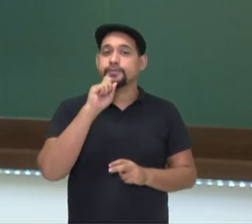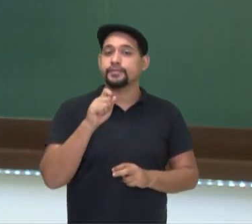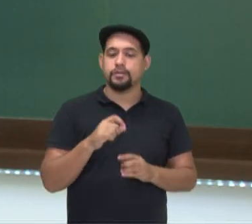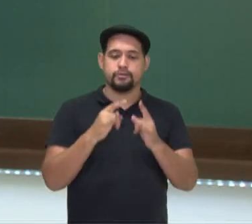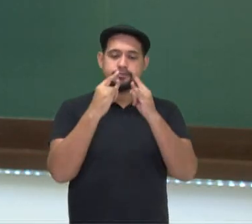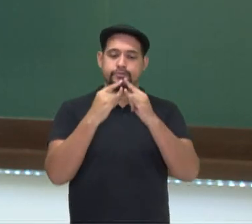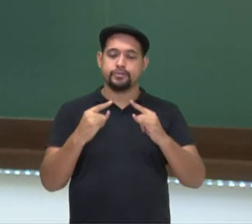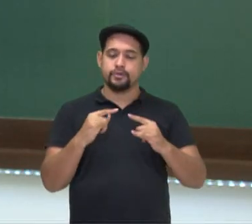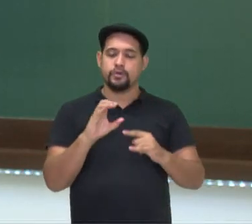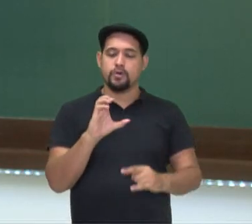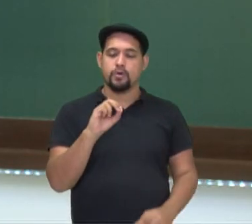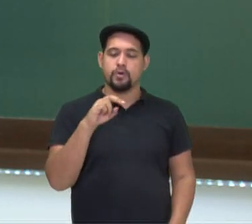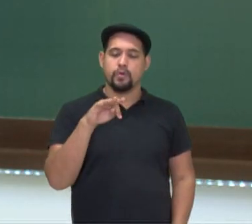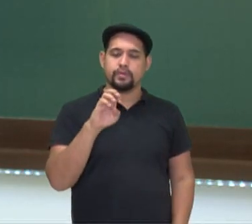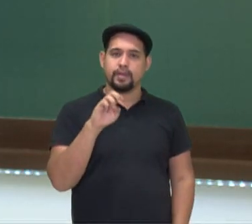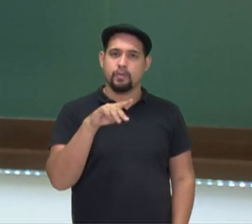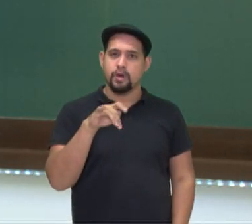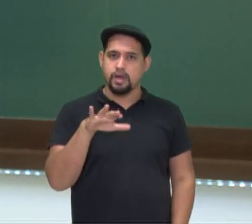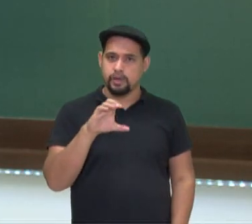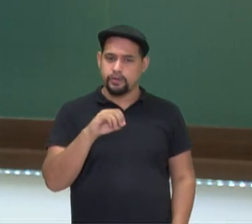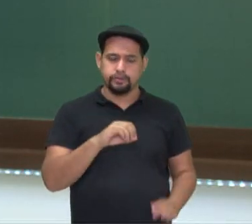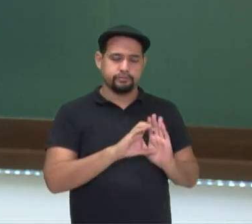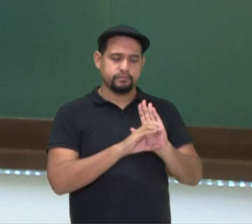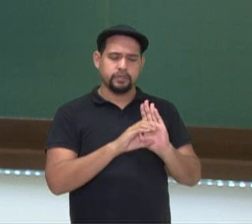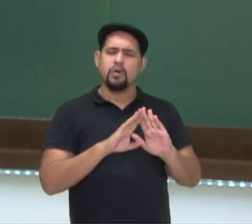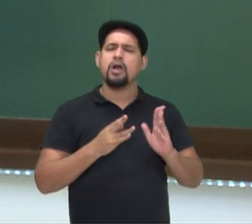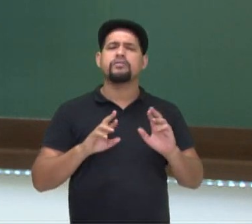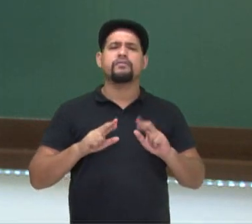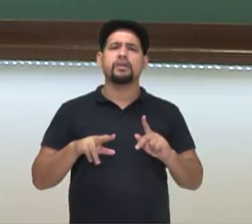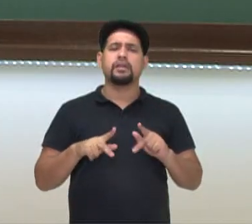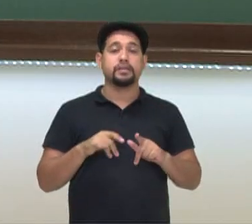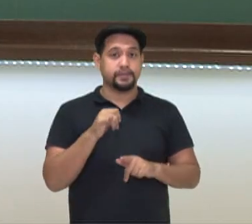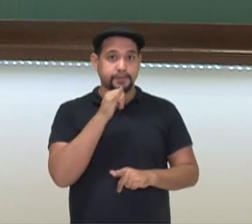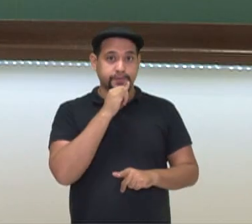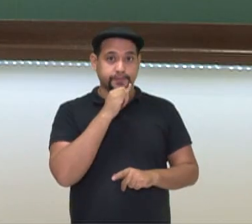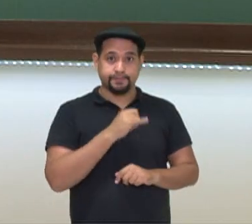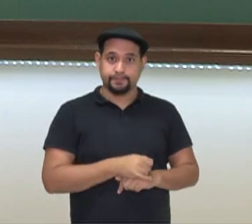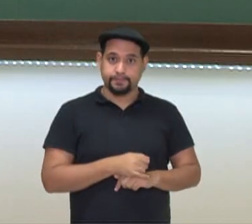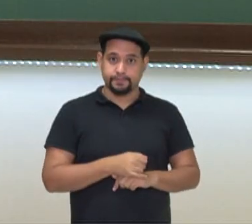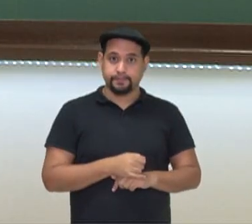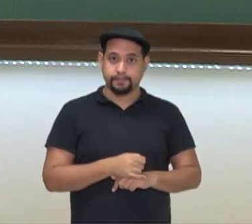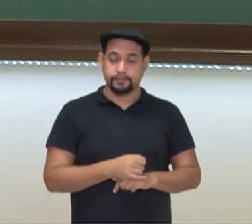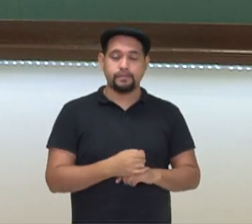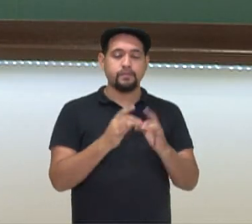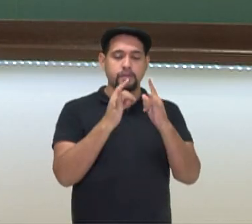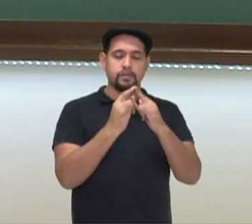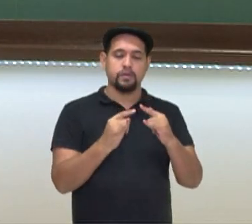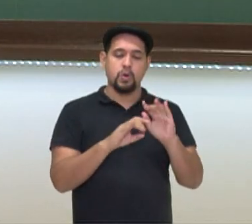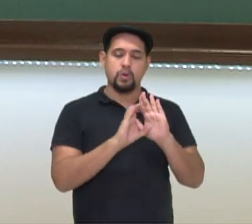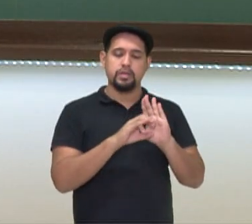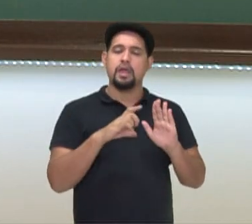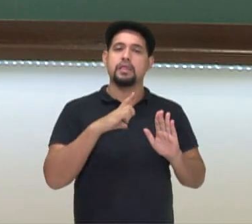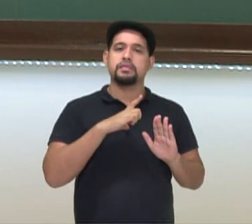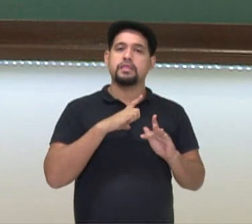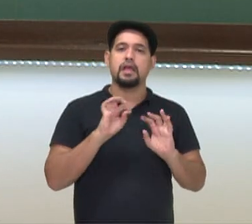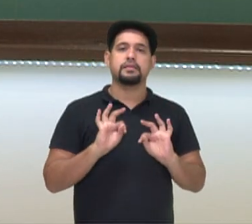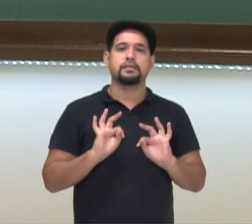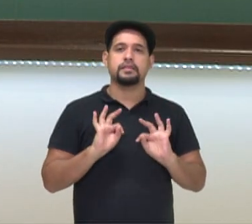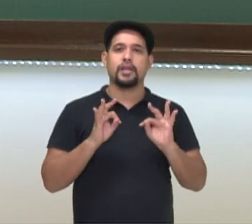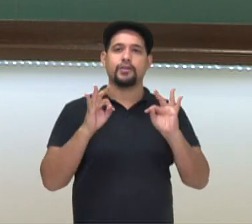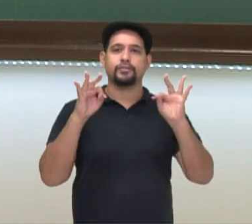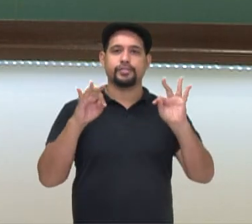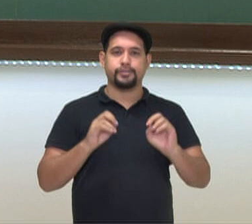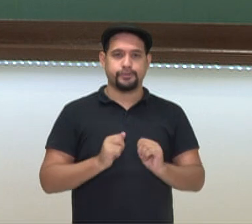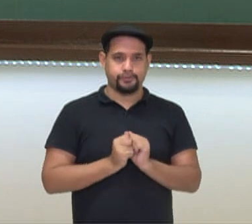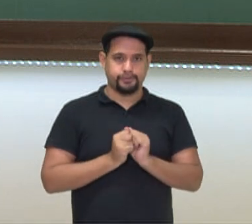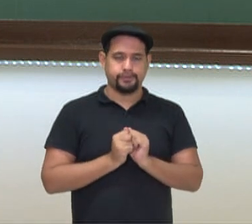circo contemporâneo. Qual que é a diferença, professora? Que no circo contemporâneo a questão tecnológica vai estar